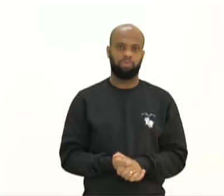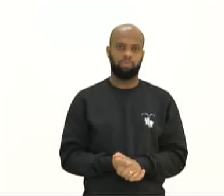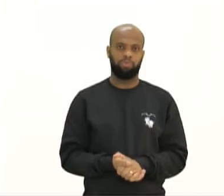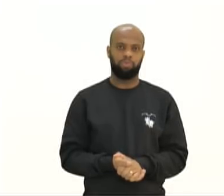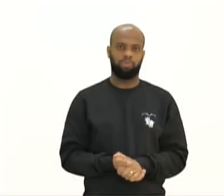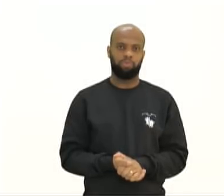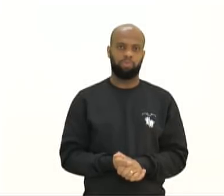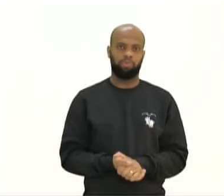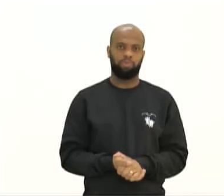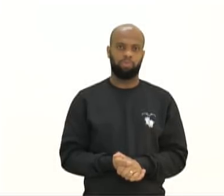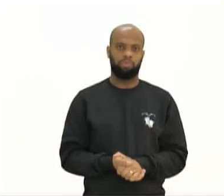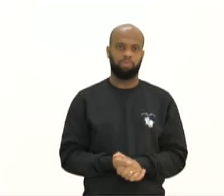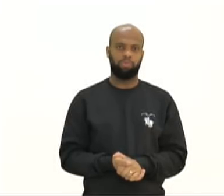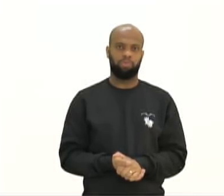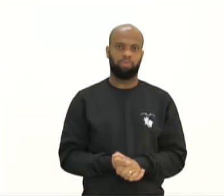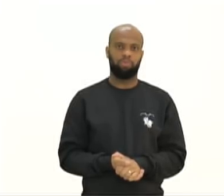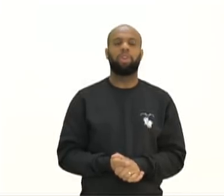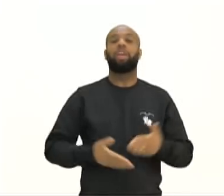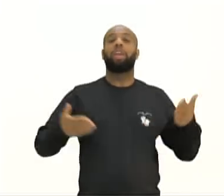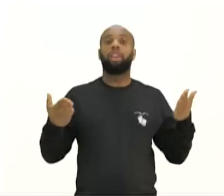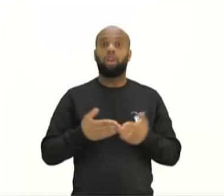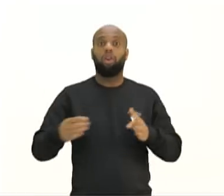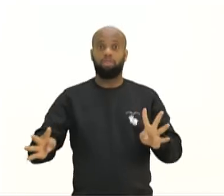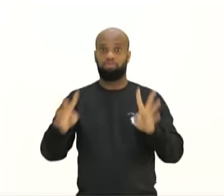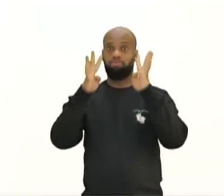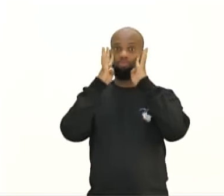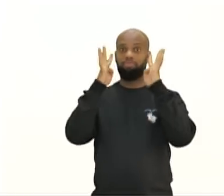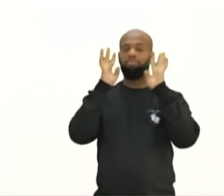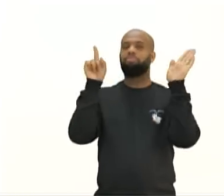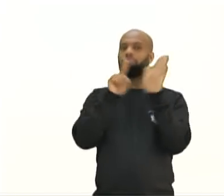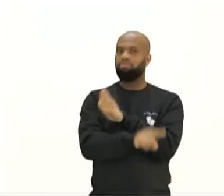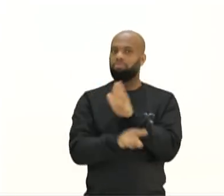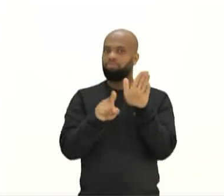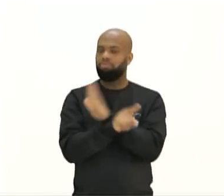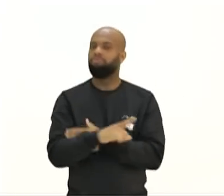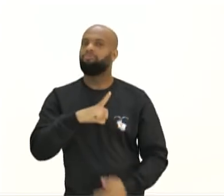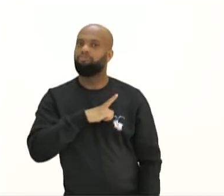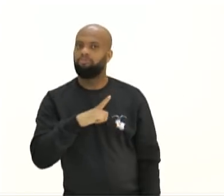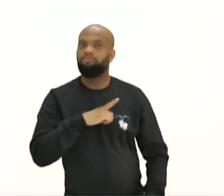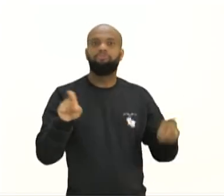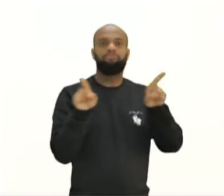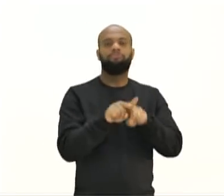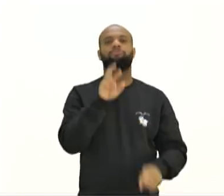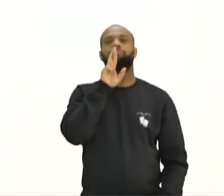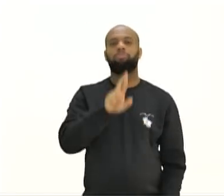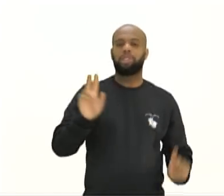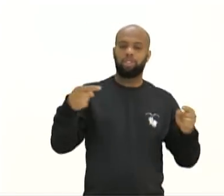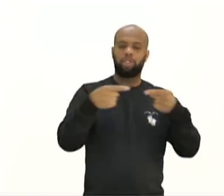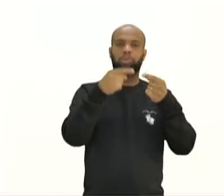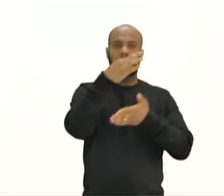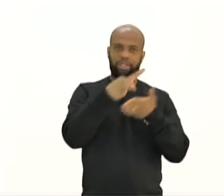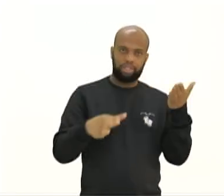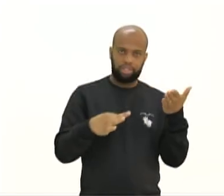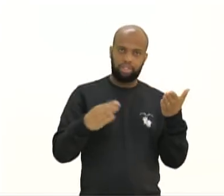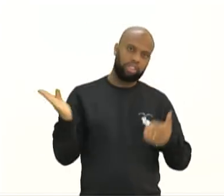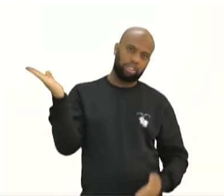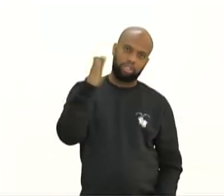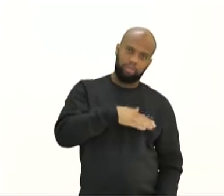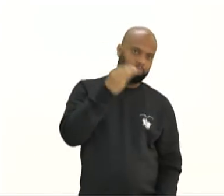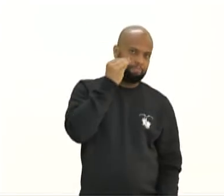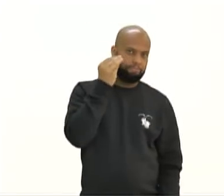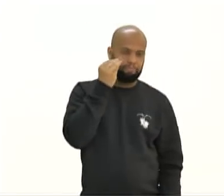in Chris' opinion? Então, presta atenção na pergunta e responde de acordo com o texto. Let's